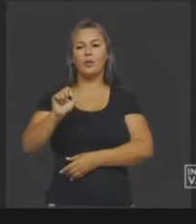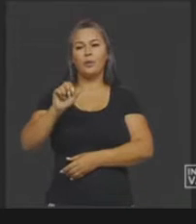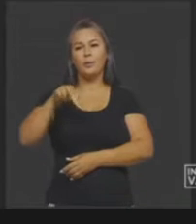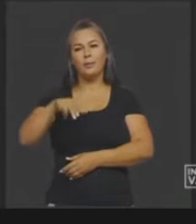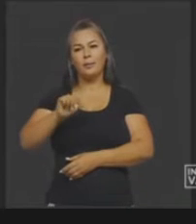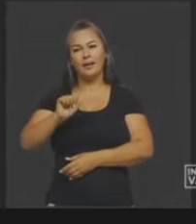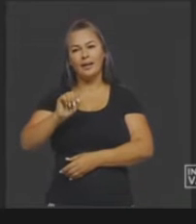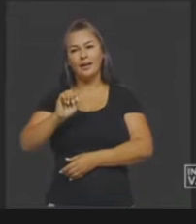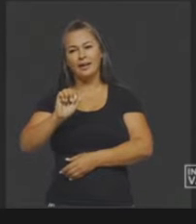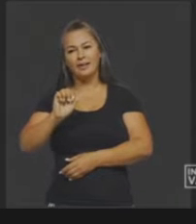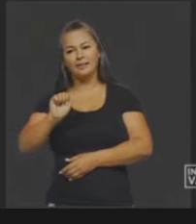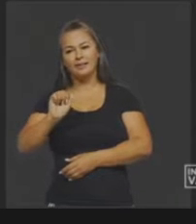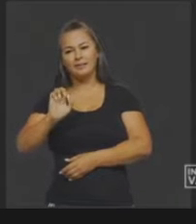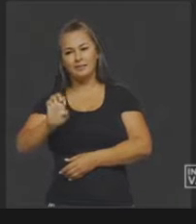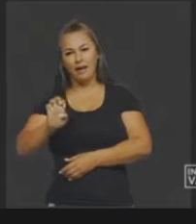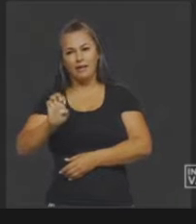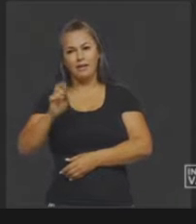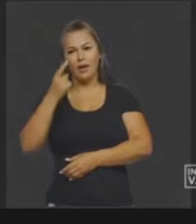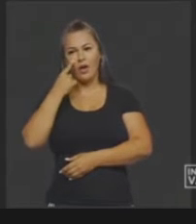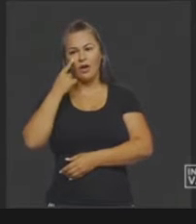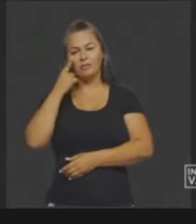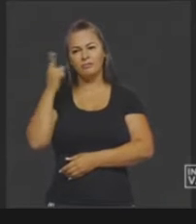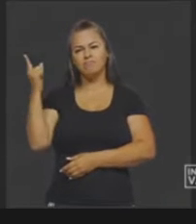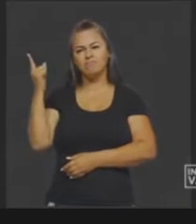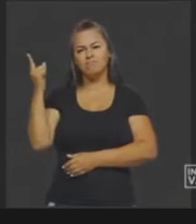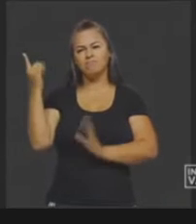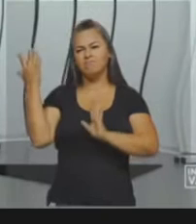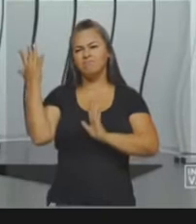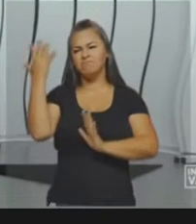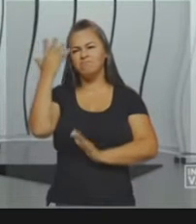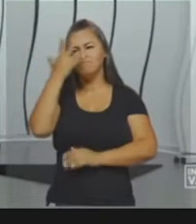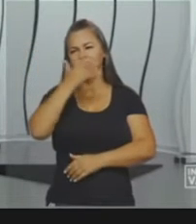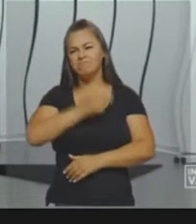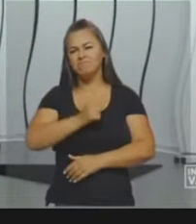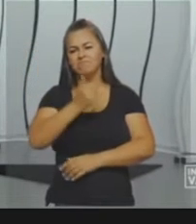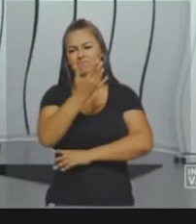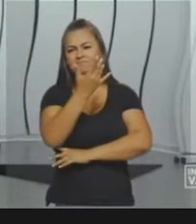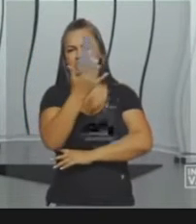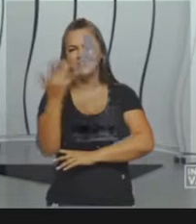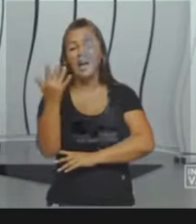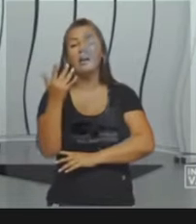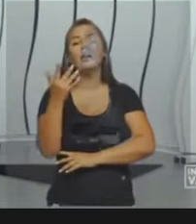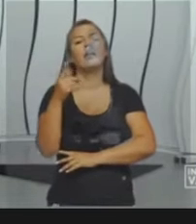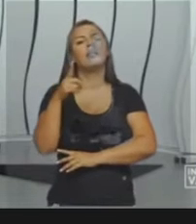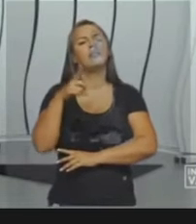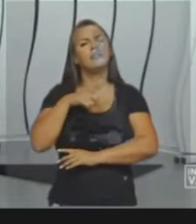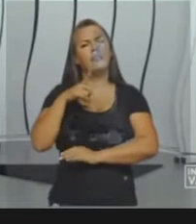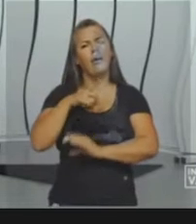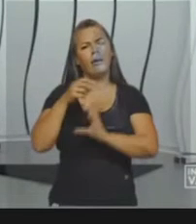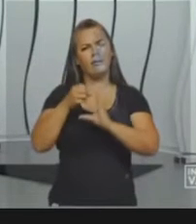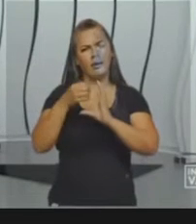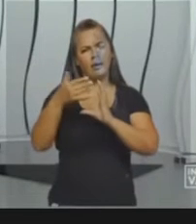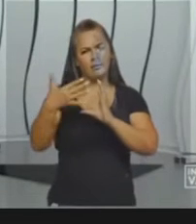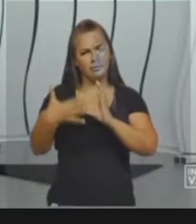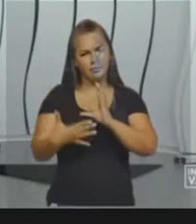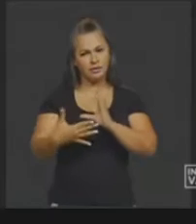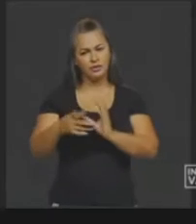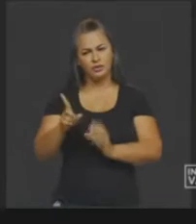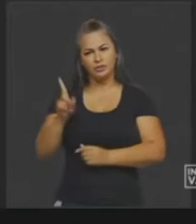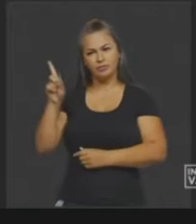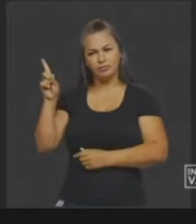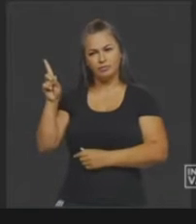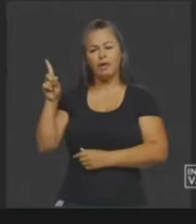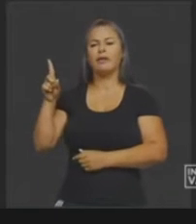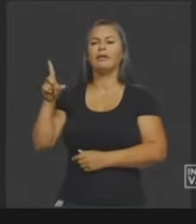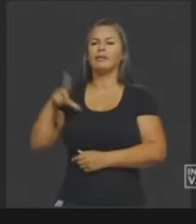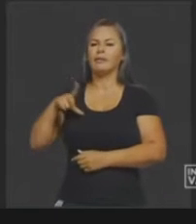planta maravilhosa, eu achei muito interessante essa árvore. E vamos ver aqui alguns detalhes. São pluricelulares, formados de várias